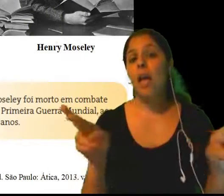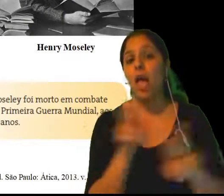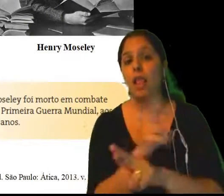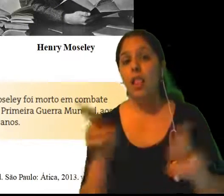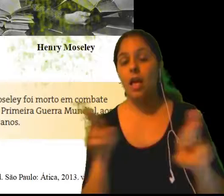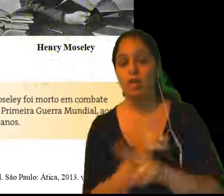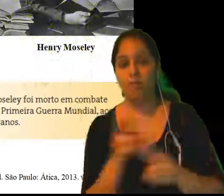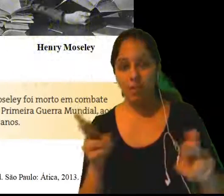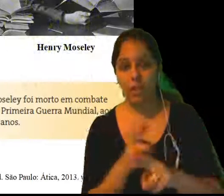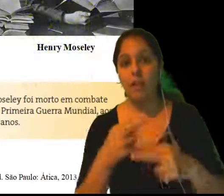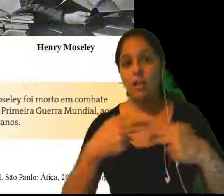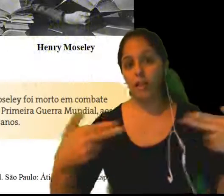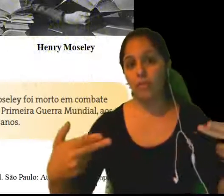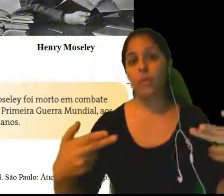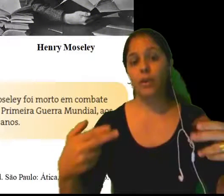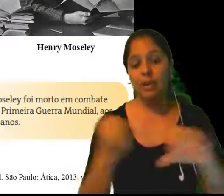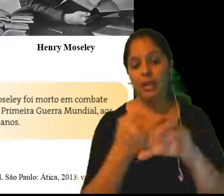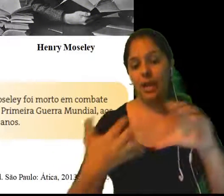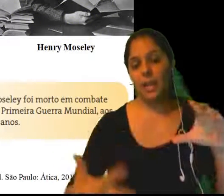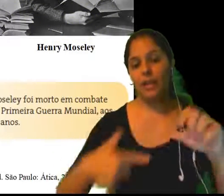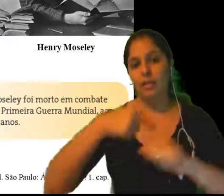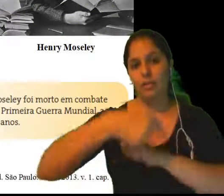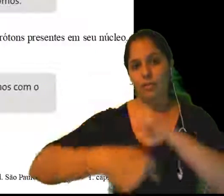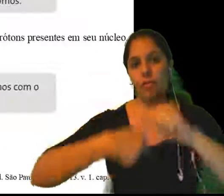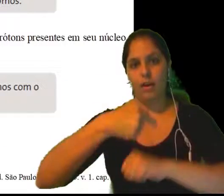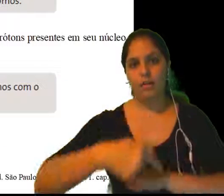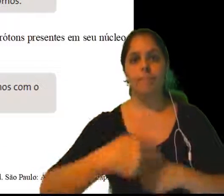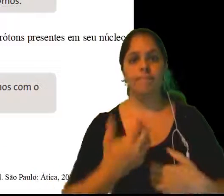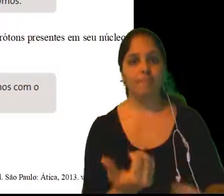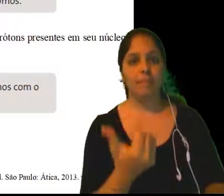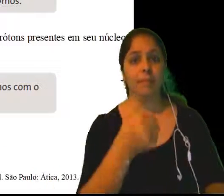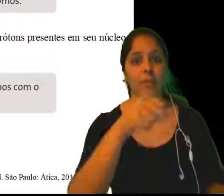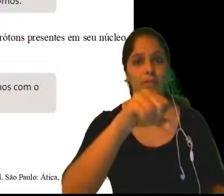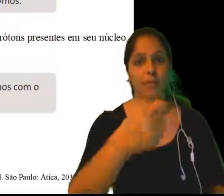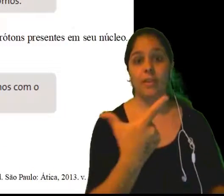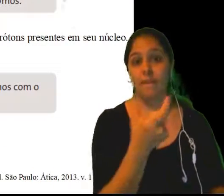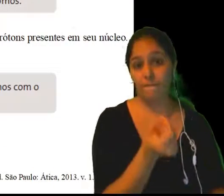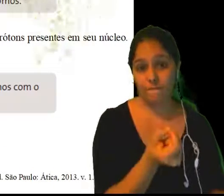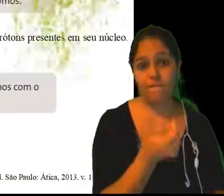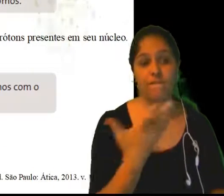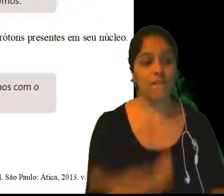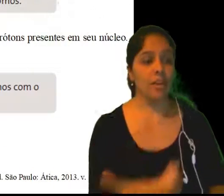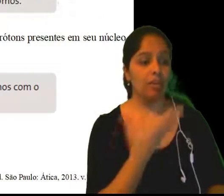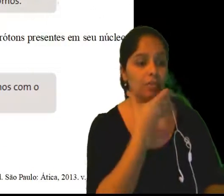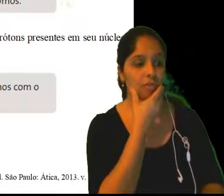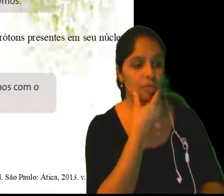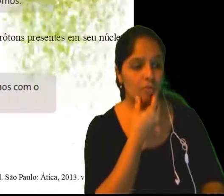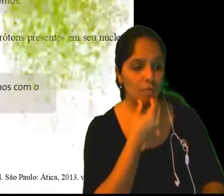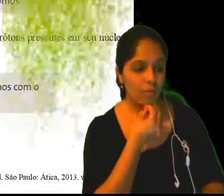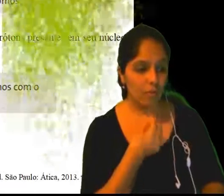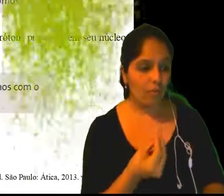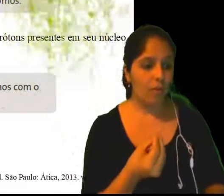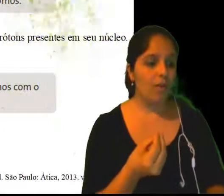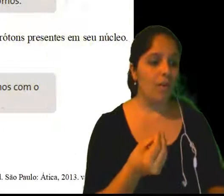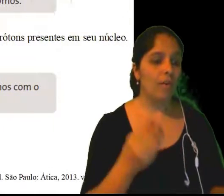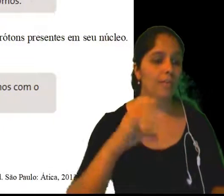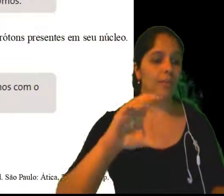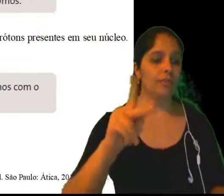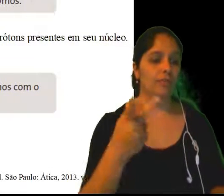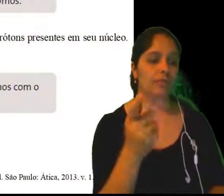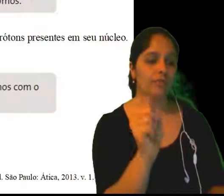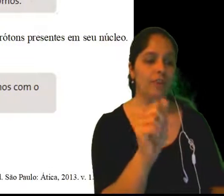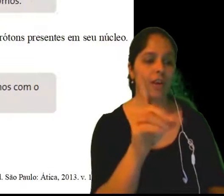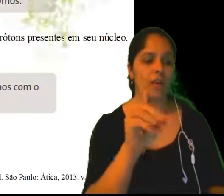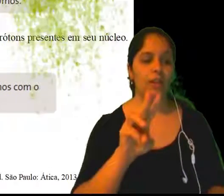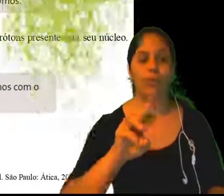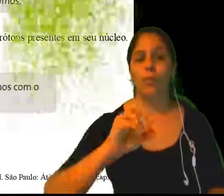estaria relacionado às propriedades dos átomos. E em 1920, Chadwick